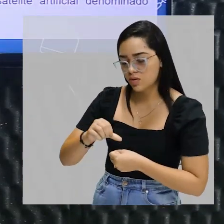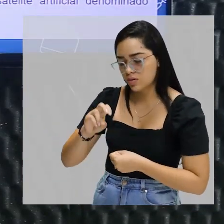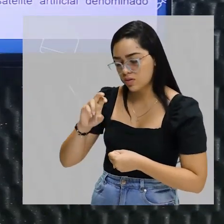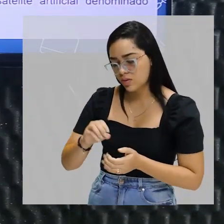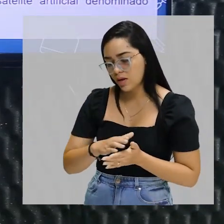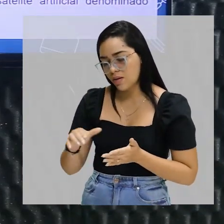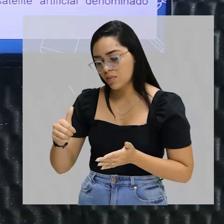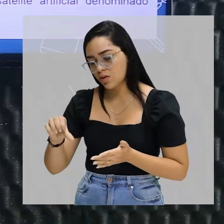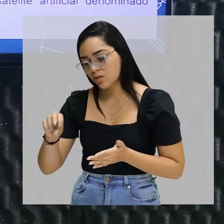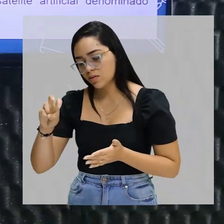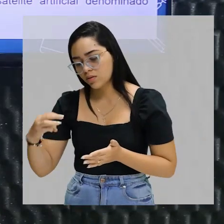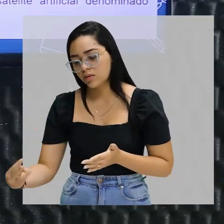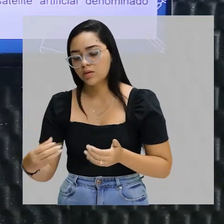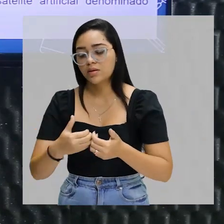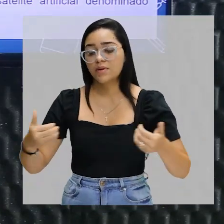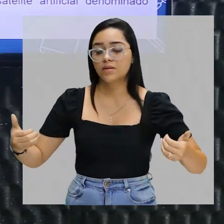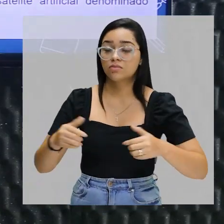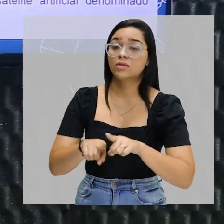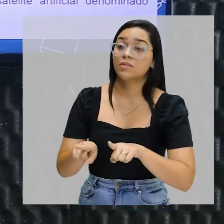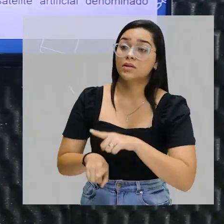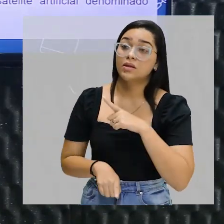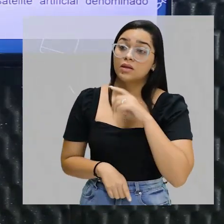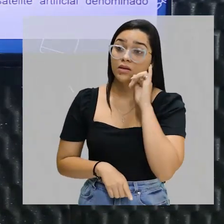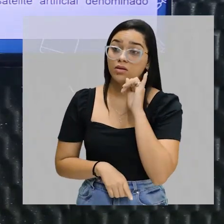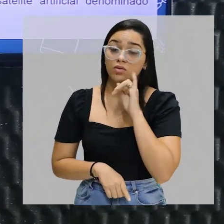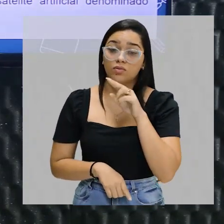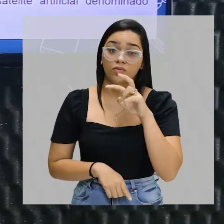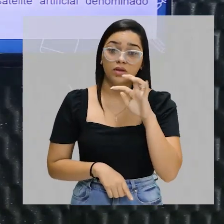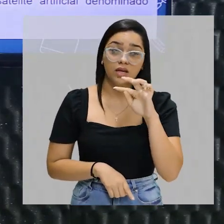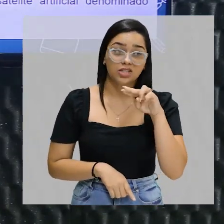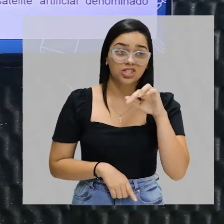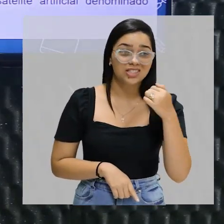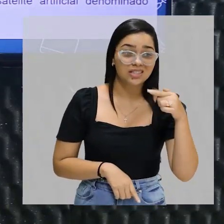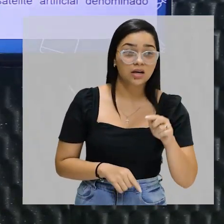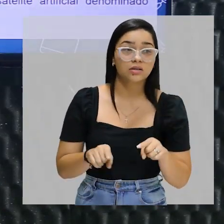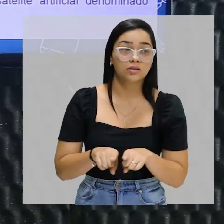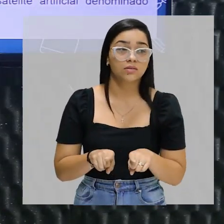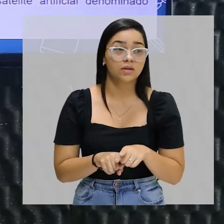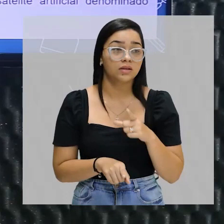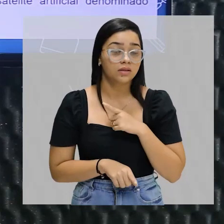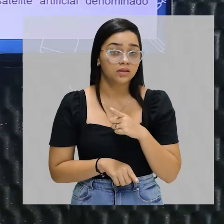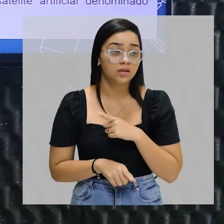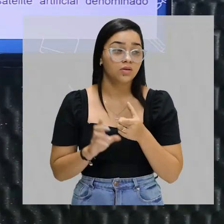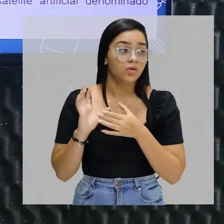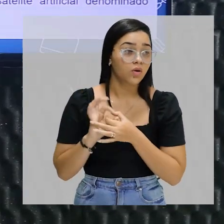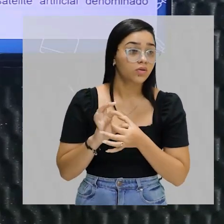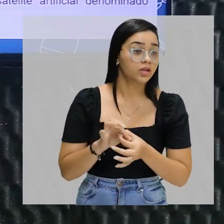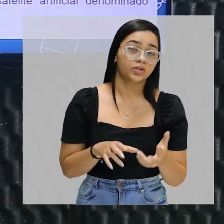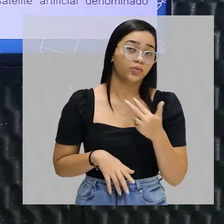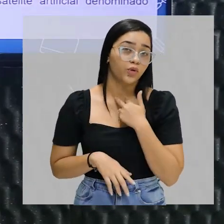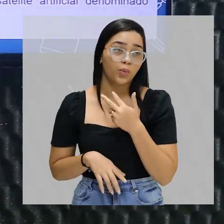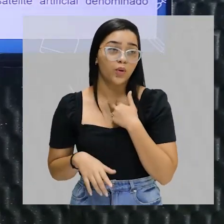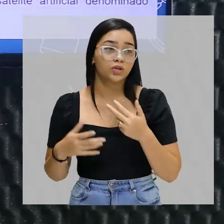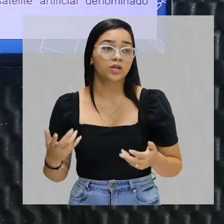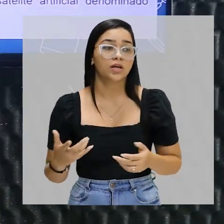53 que levou a separação desse país nós tivemos por exemplo a Guerra do Vietnã também né embasada nesse contexto então a gente não pode